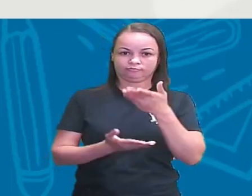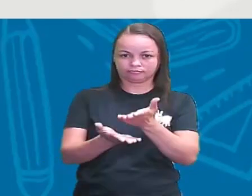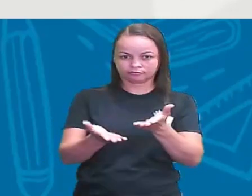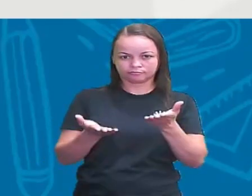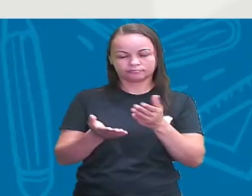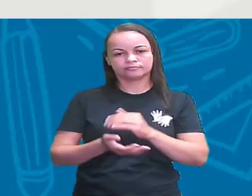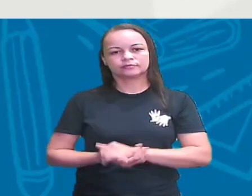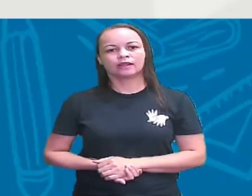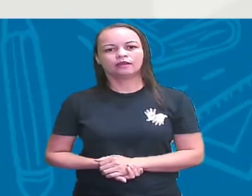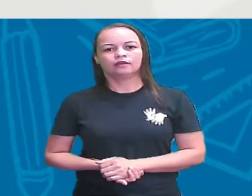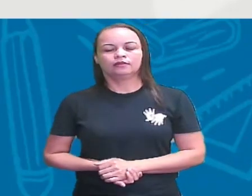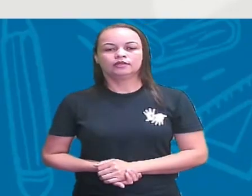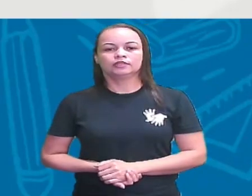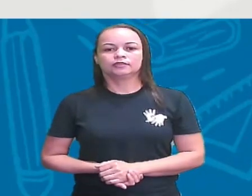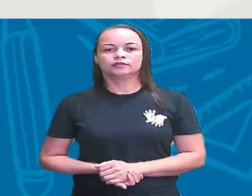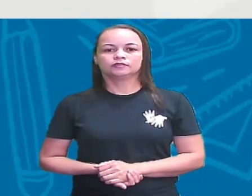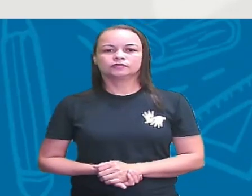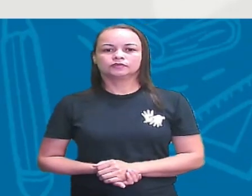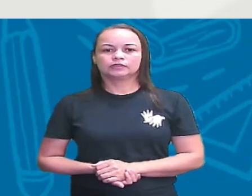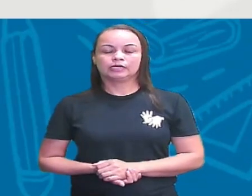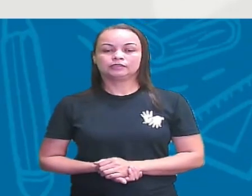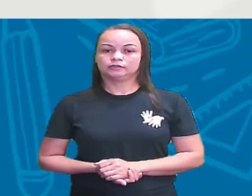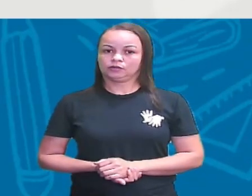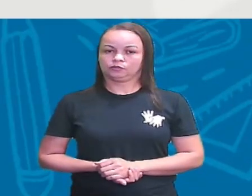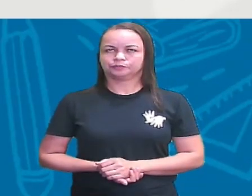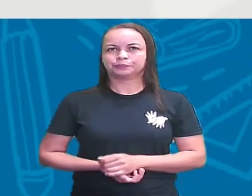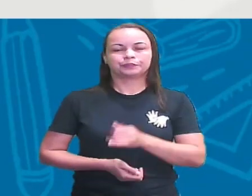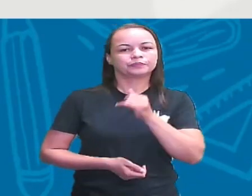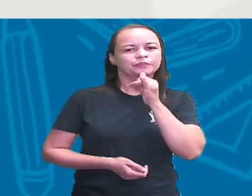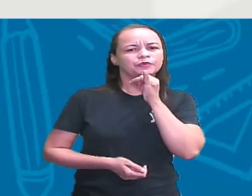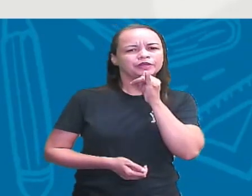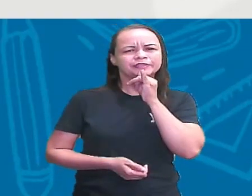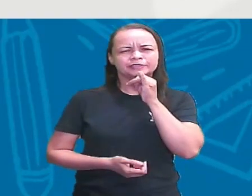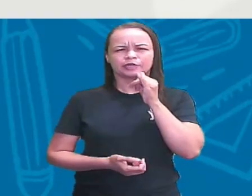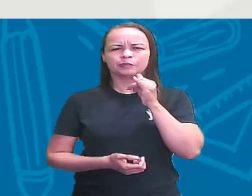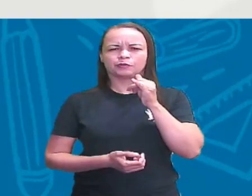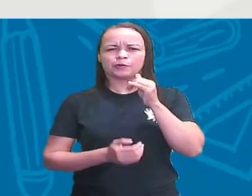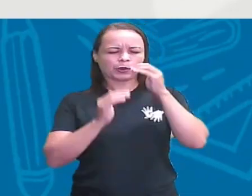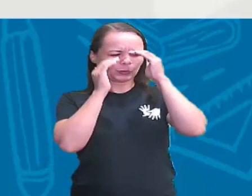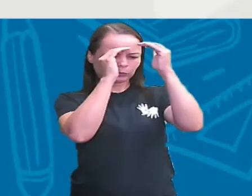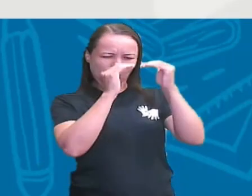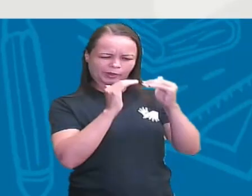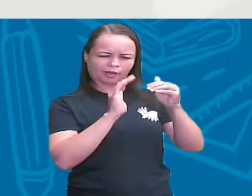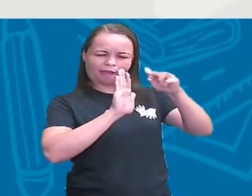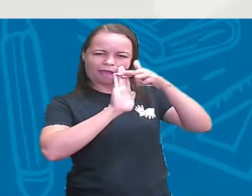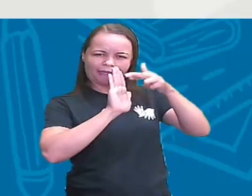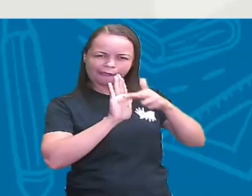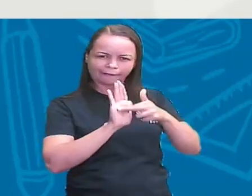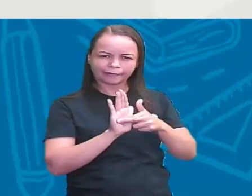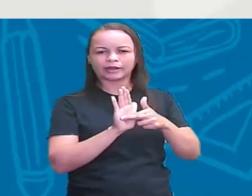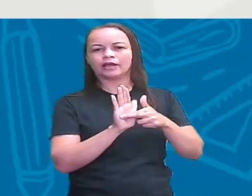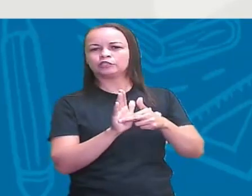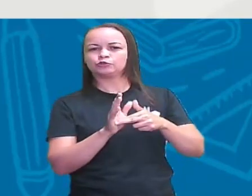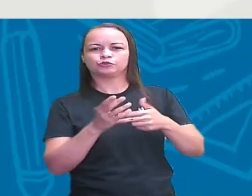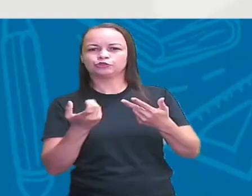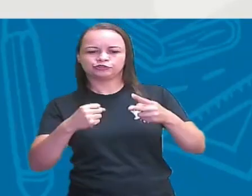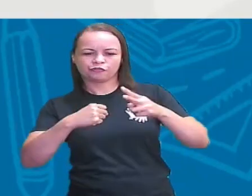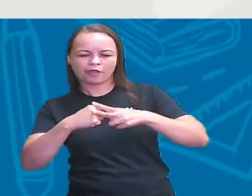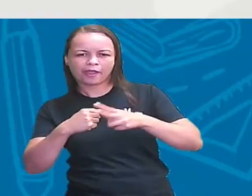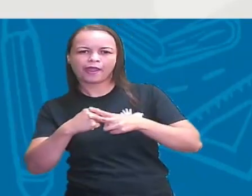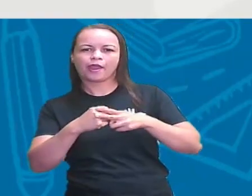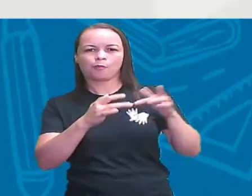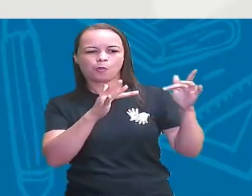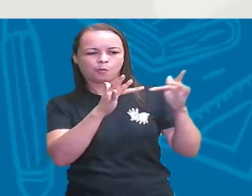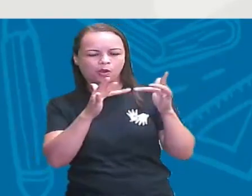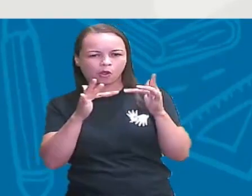Então, se eu, por exemplo, desobedeço as regras de concordância verbal, por exemplo, né,